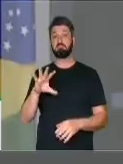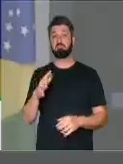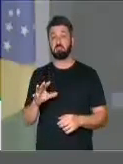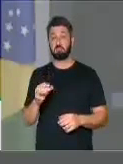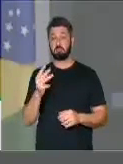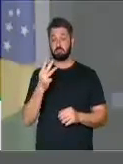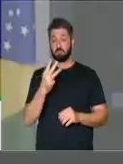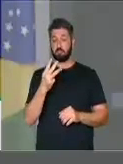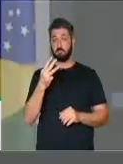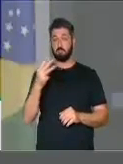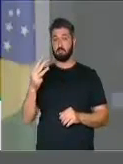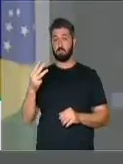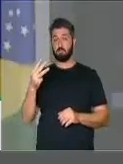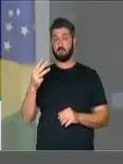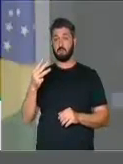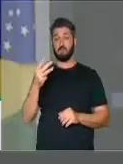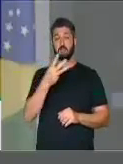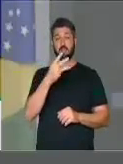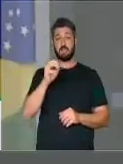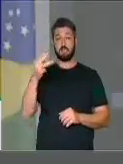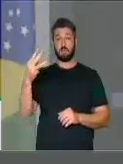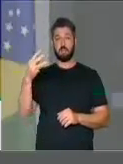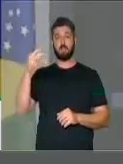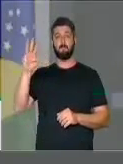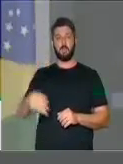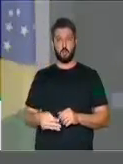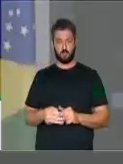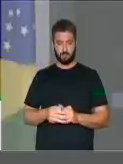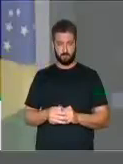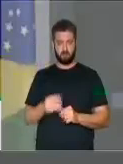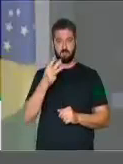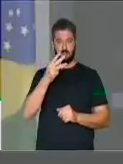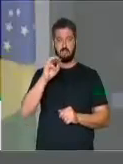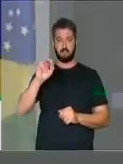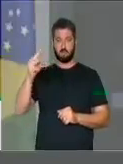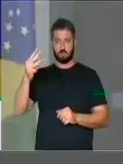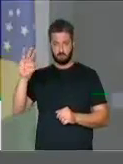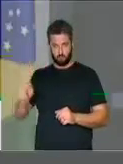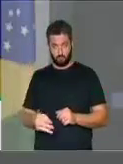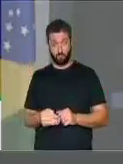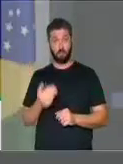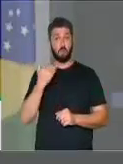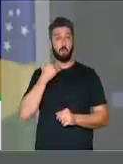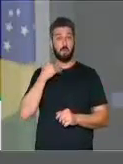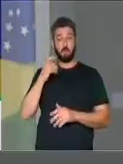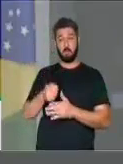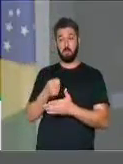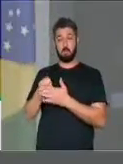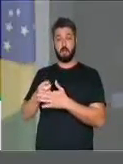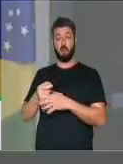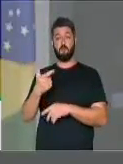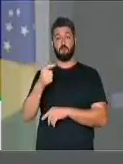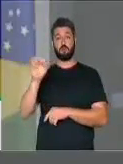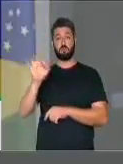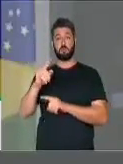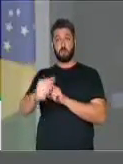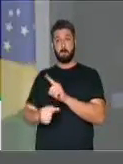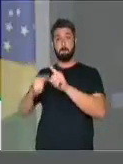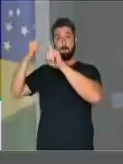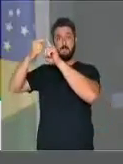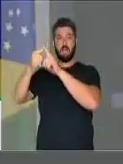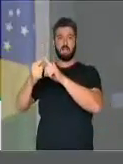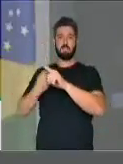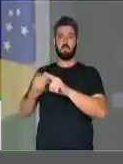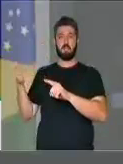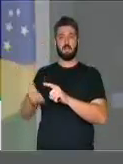menos 303 milhões de reais. O TCU concluiu que o banco pagou indevidamente 20% a mais